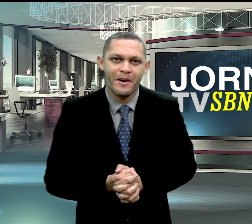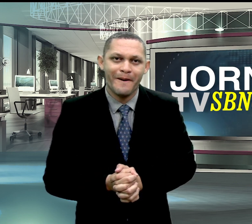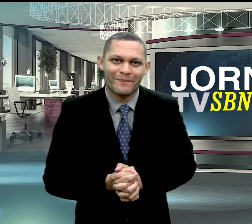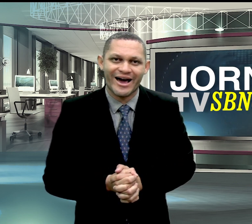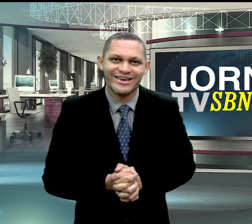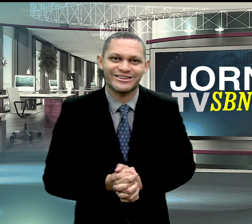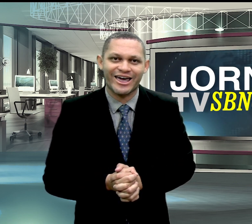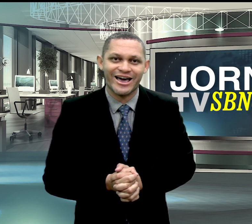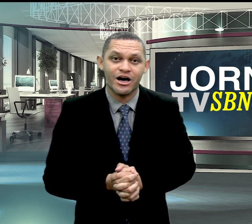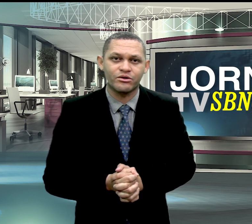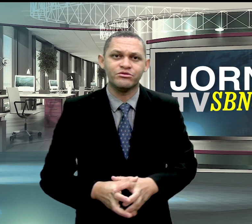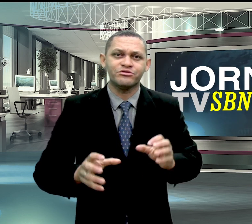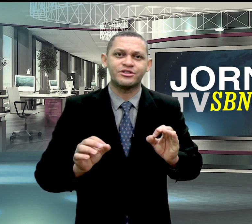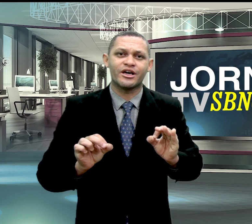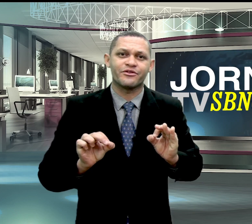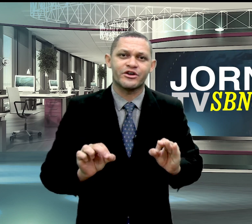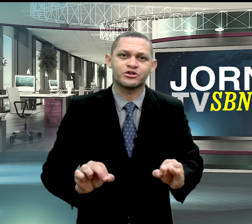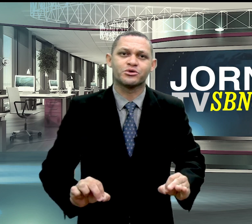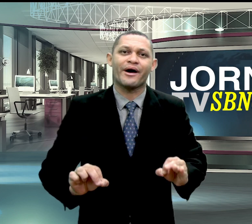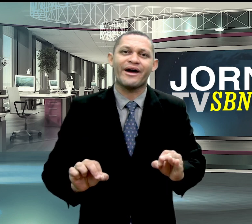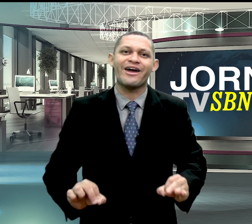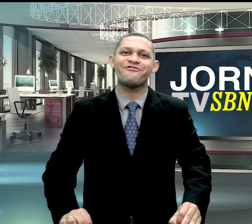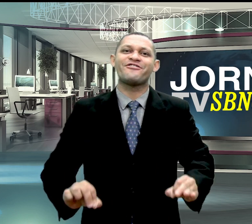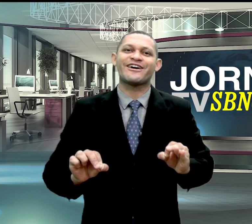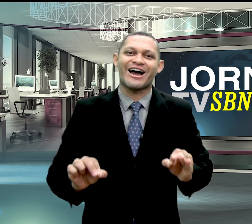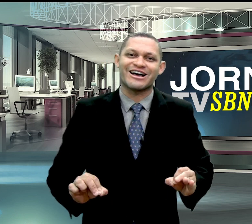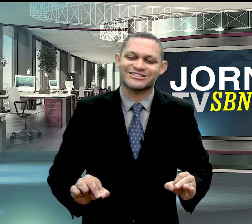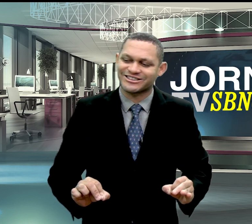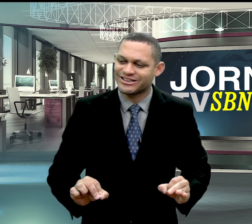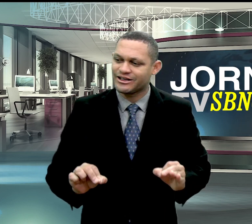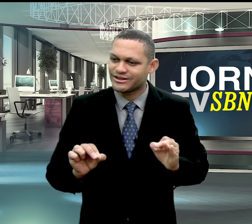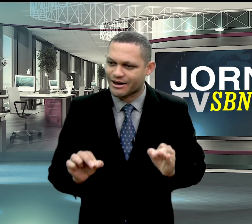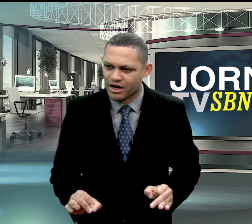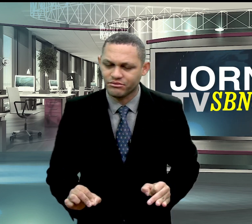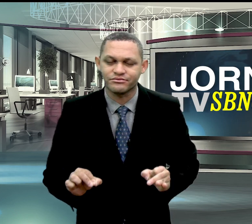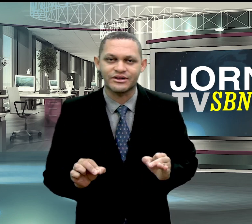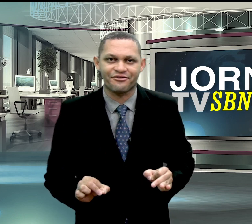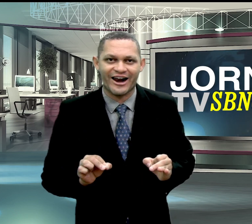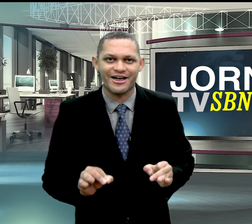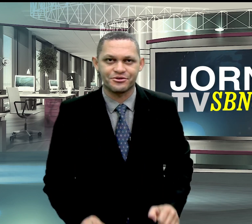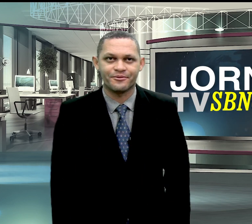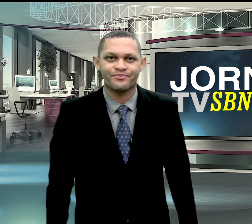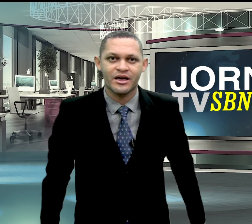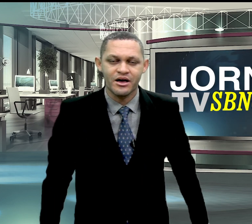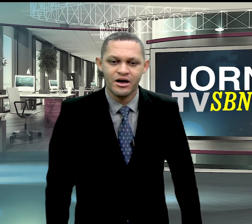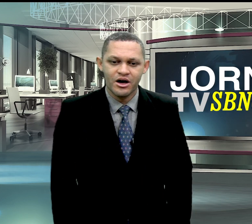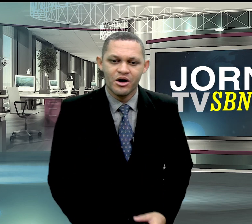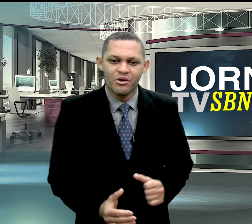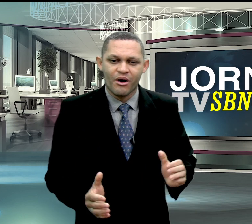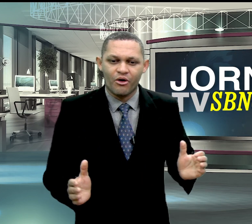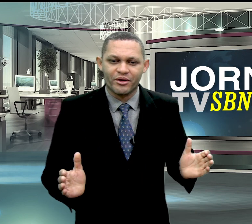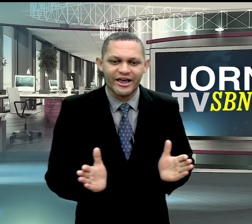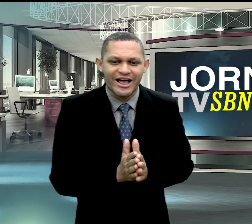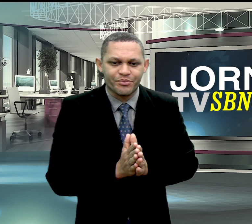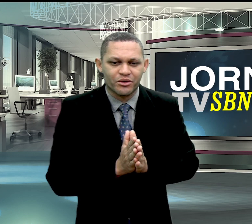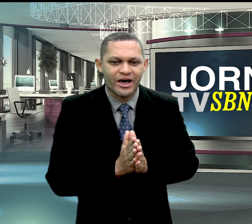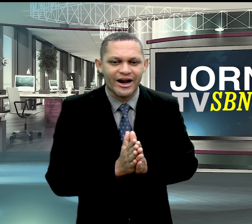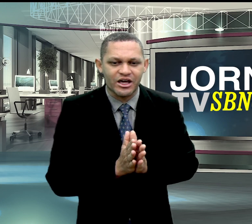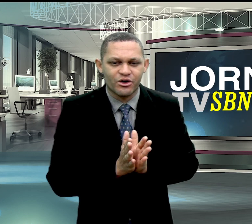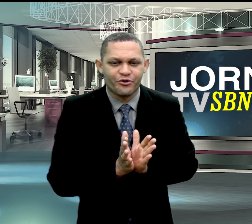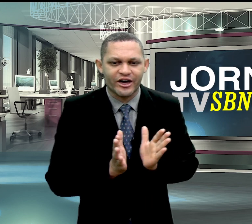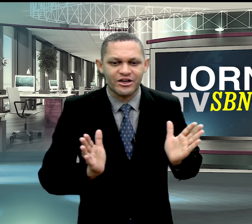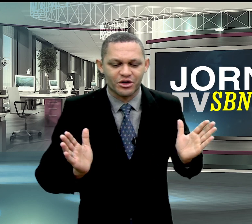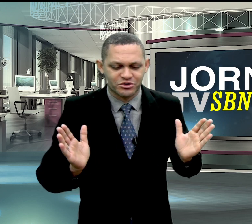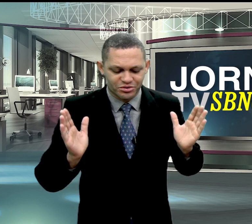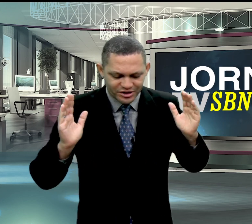município para que tenha um serviço eficaz. Tá bom? Tá falado? Bom, obrigado pelo